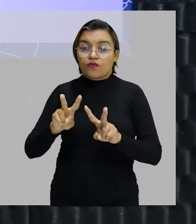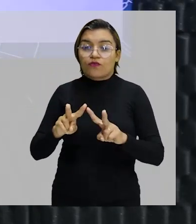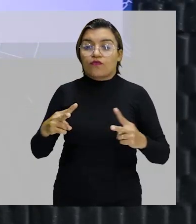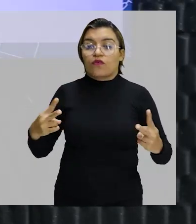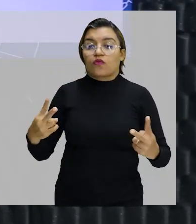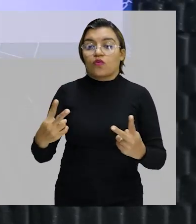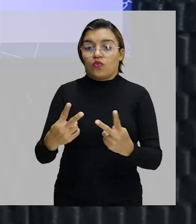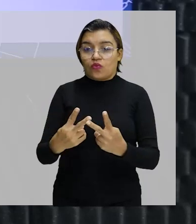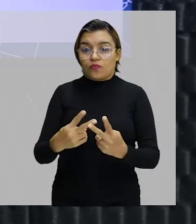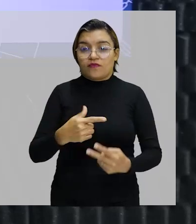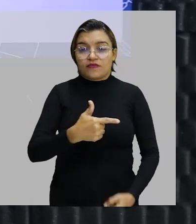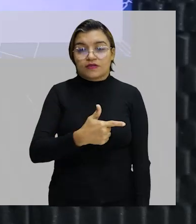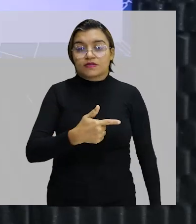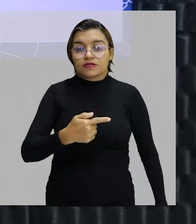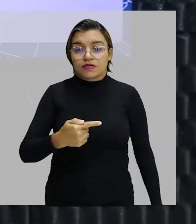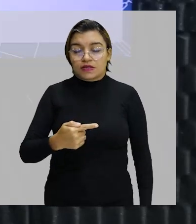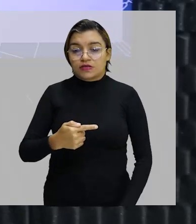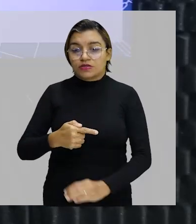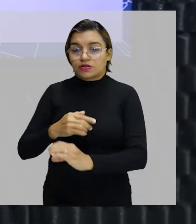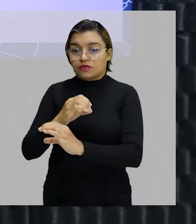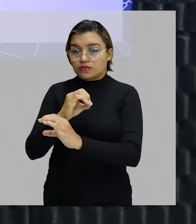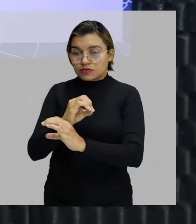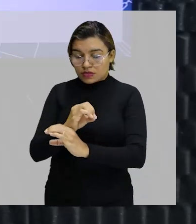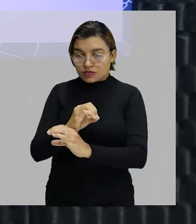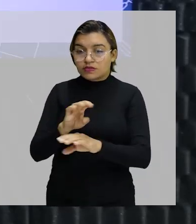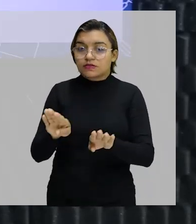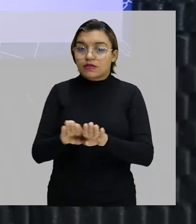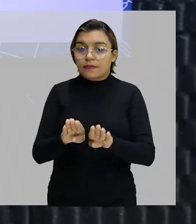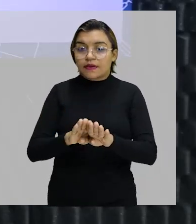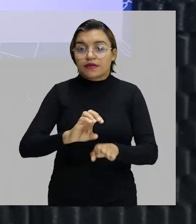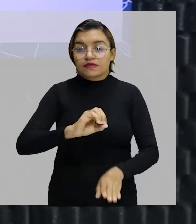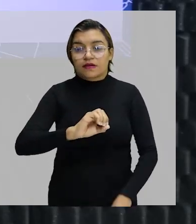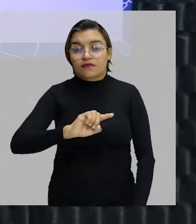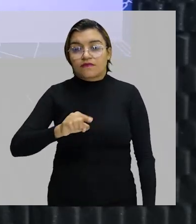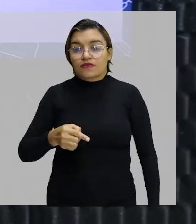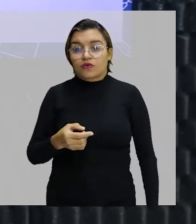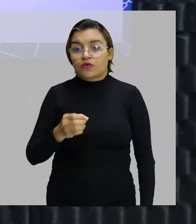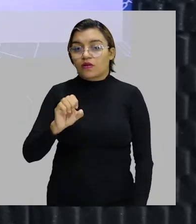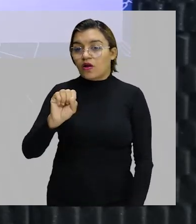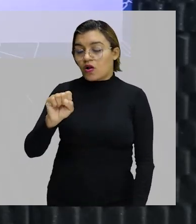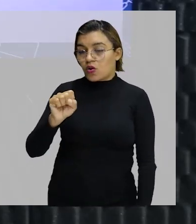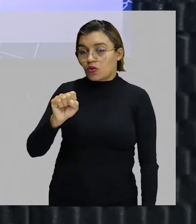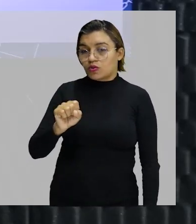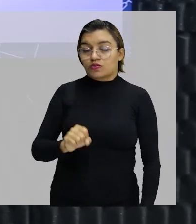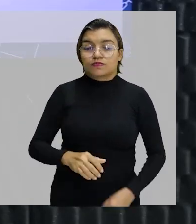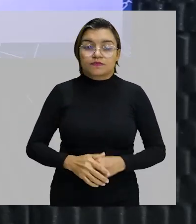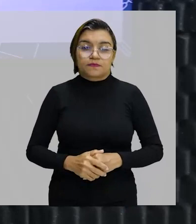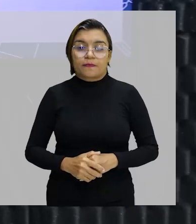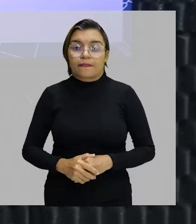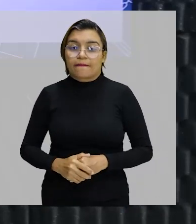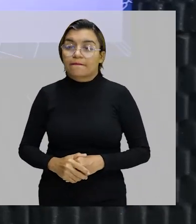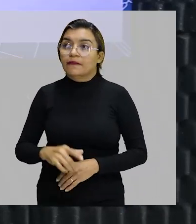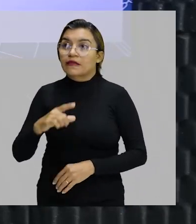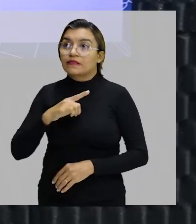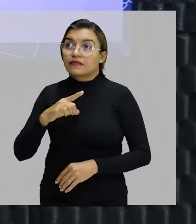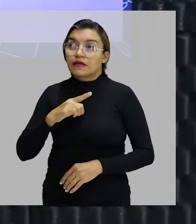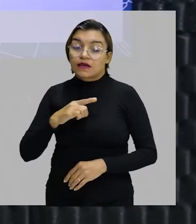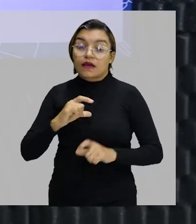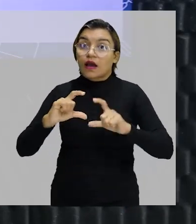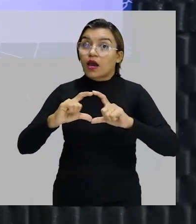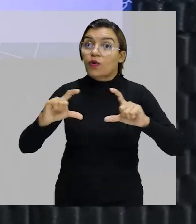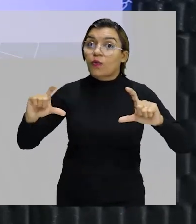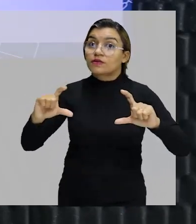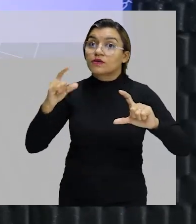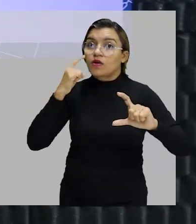e 0,8 atm de pressão. Vamos lá. Aqui está a